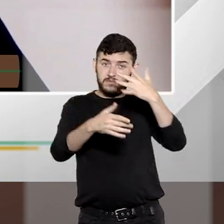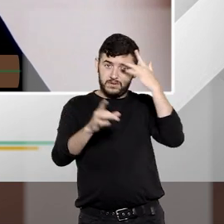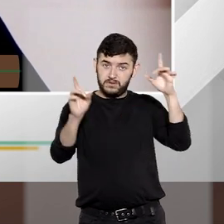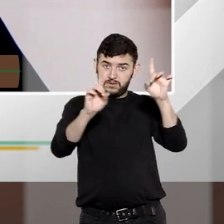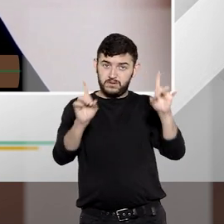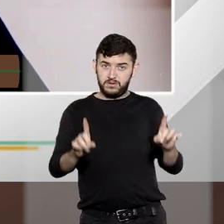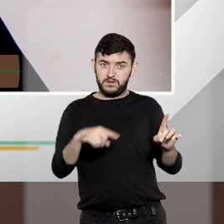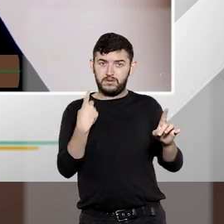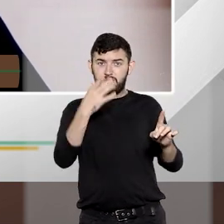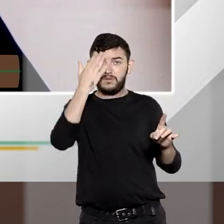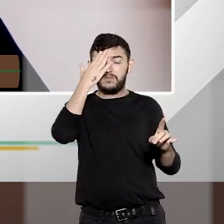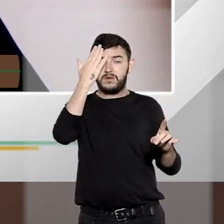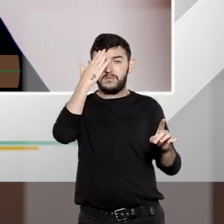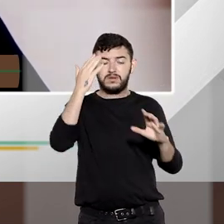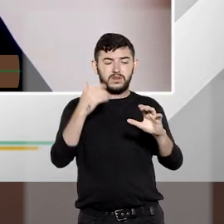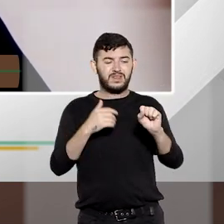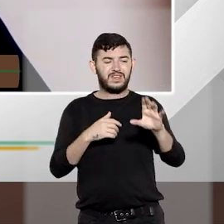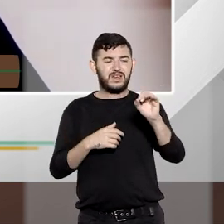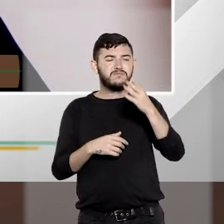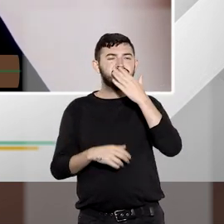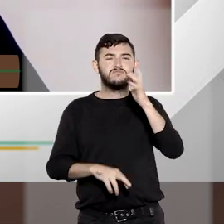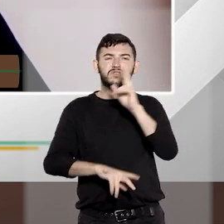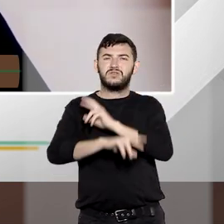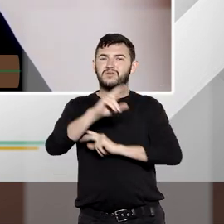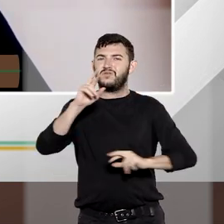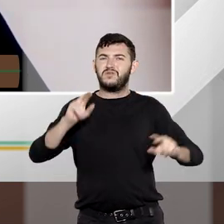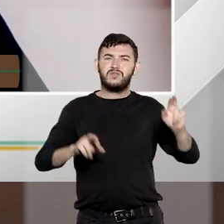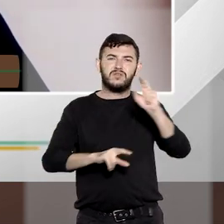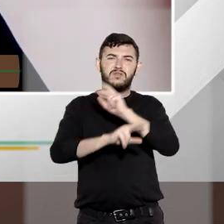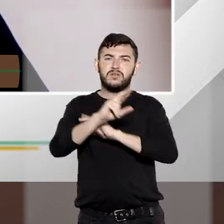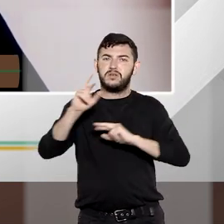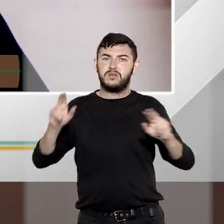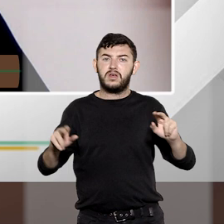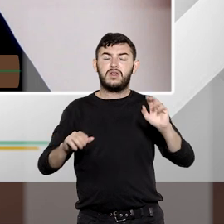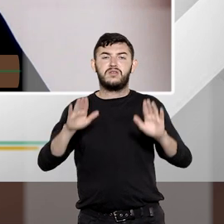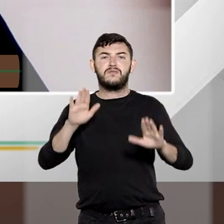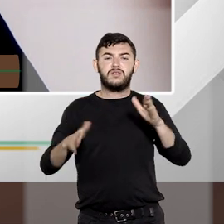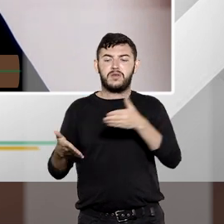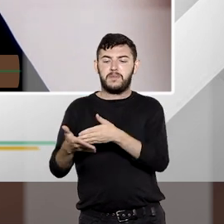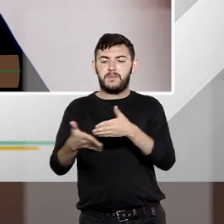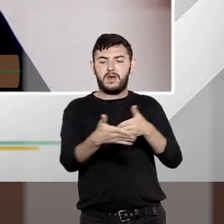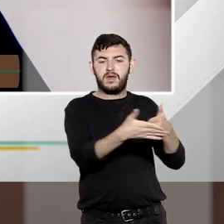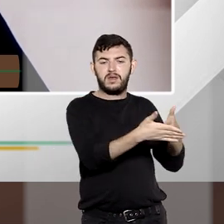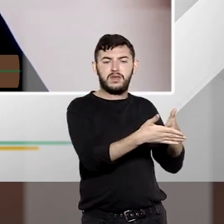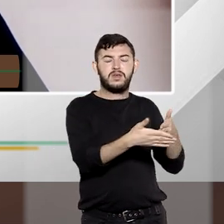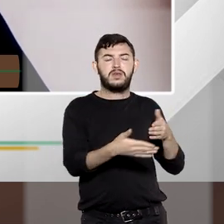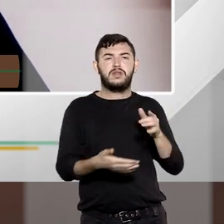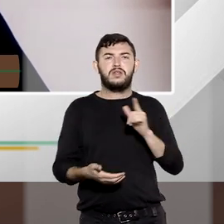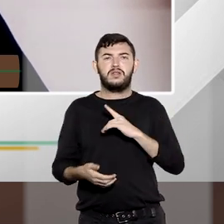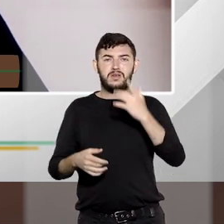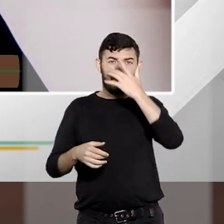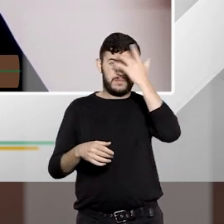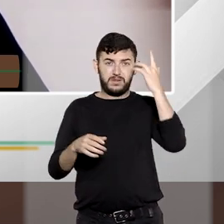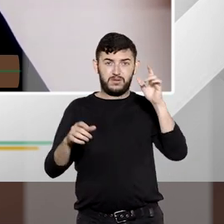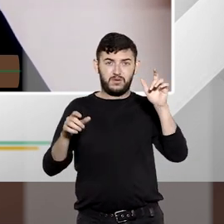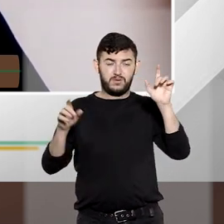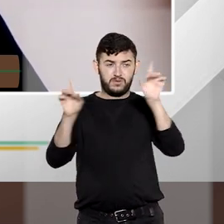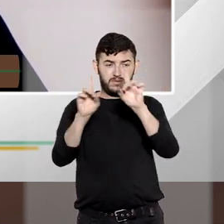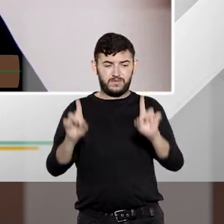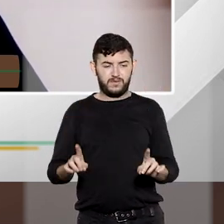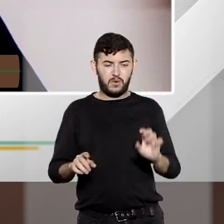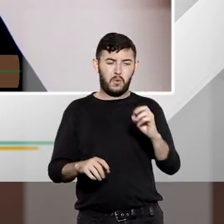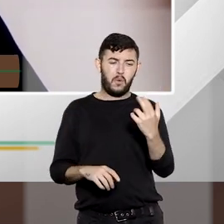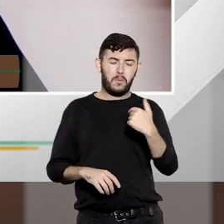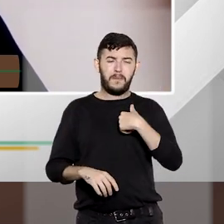o caso concreto, e cada caso é um caso, porque muitas vezes uma barreira, uma deficiência,